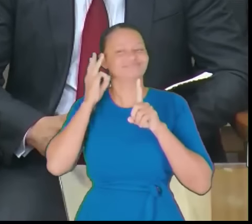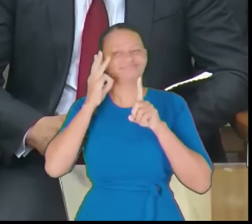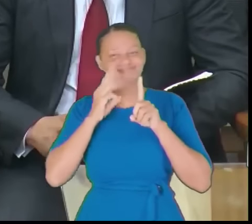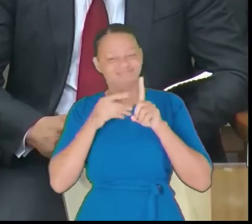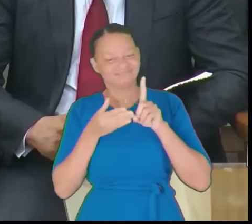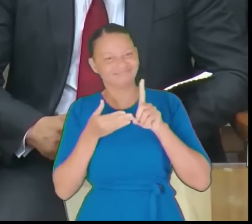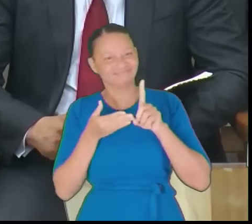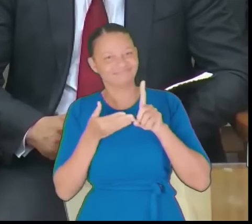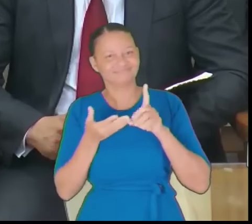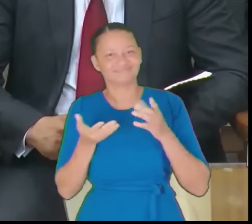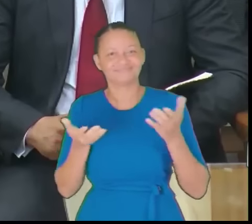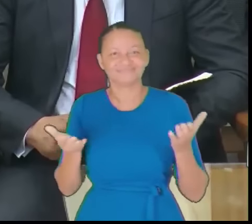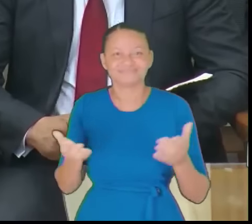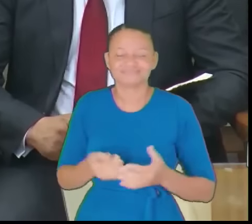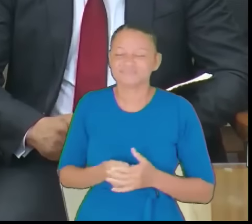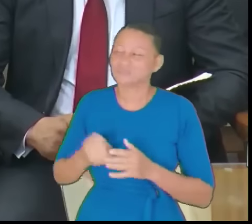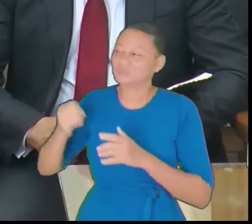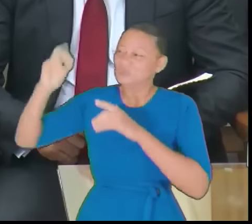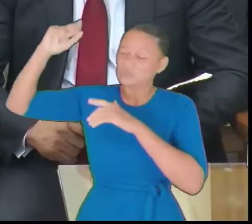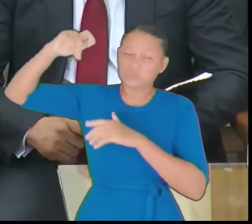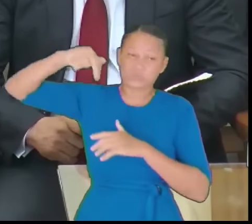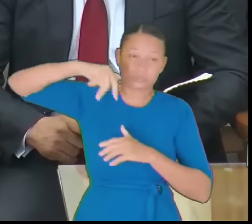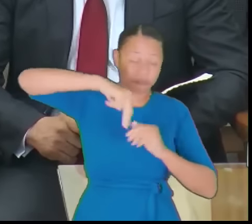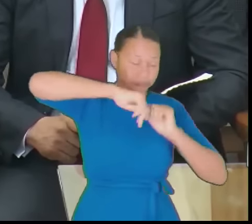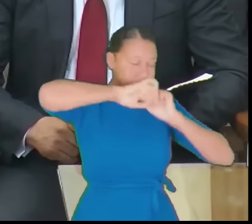O homem quando descia, meu irmão,